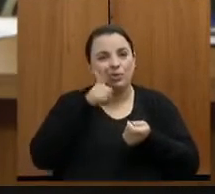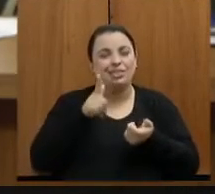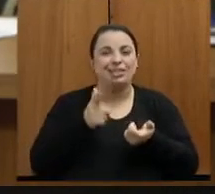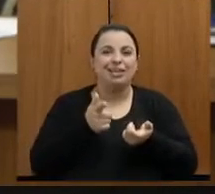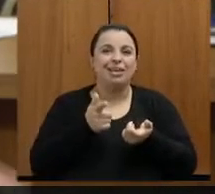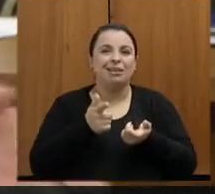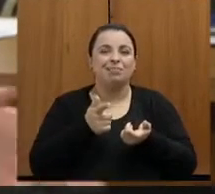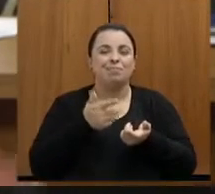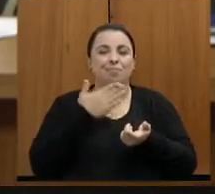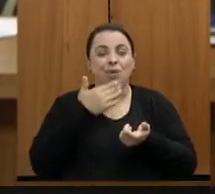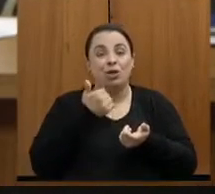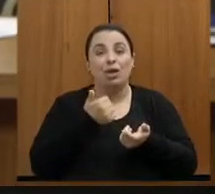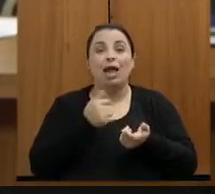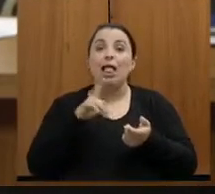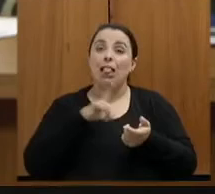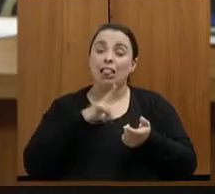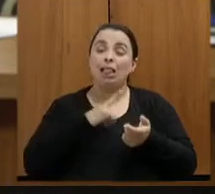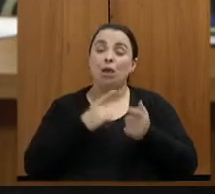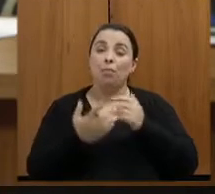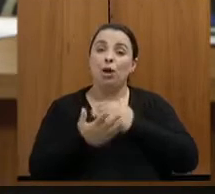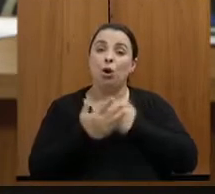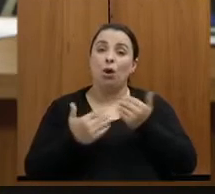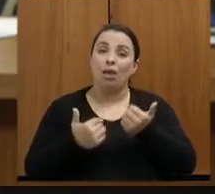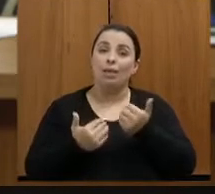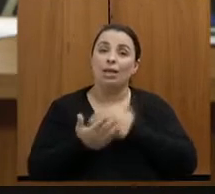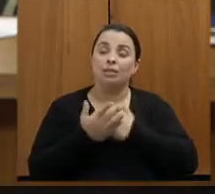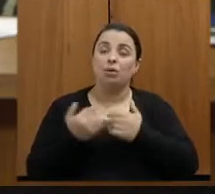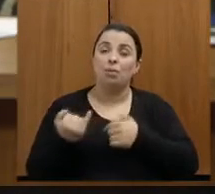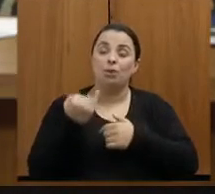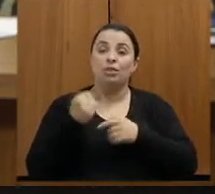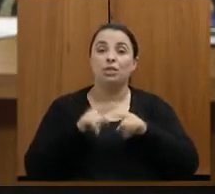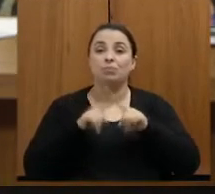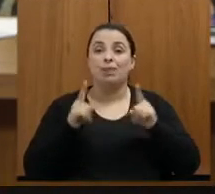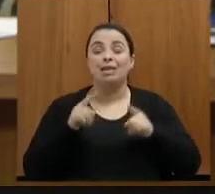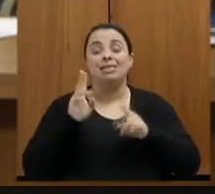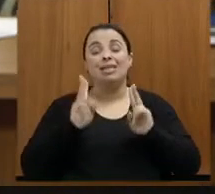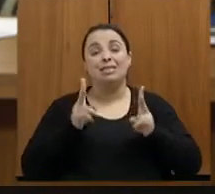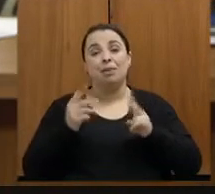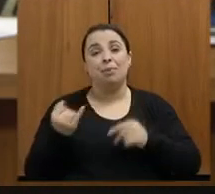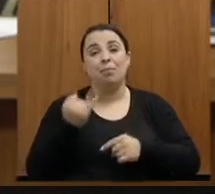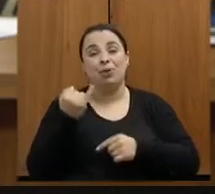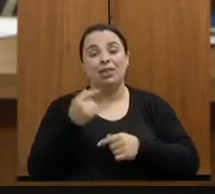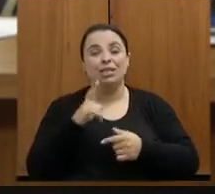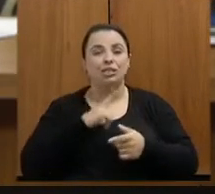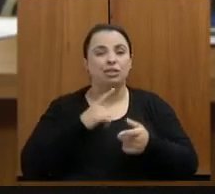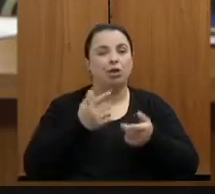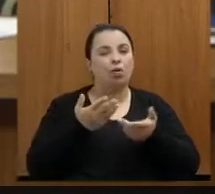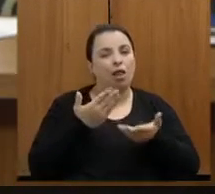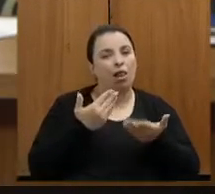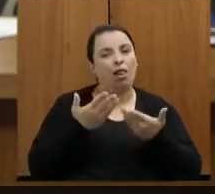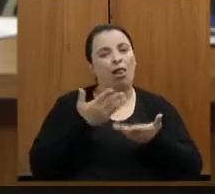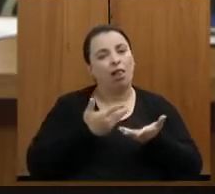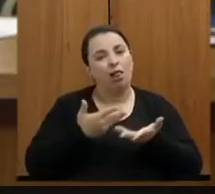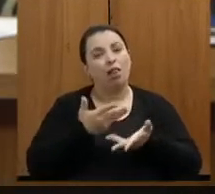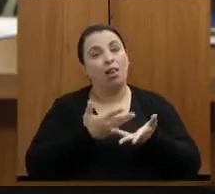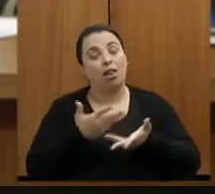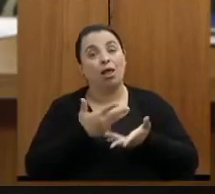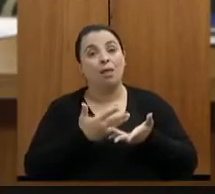colaboração importante. Porém, é sempre necessário fazer essa customização conforme o entendimento do cartório.